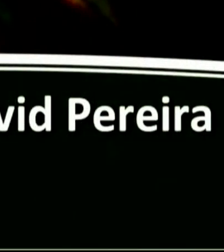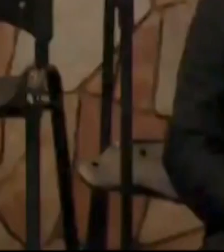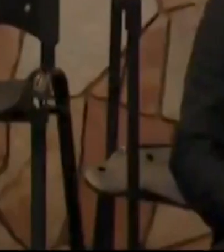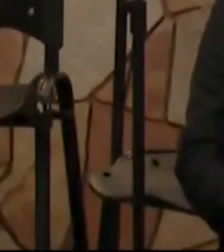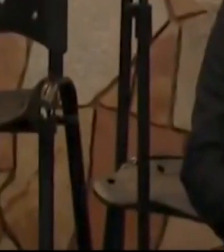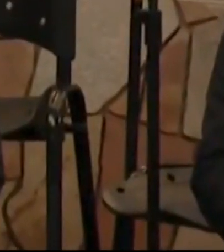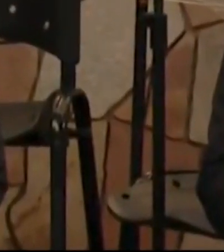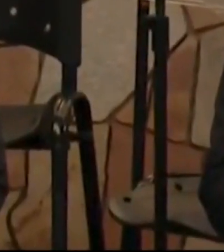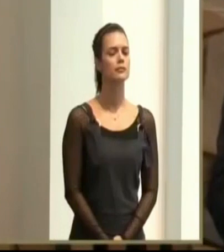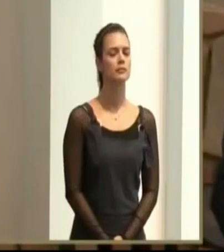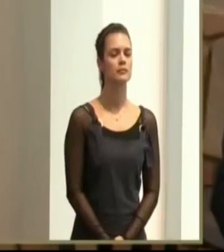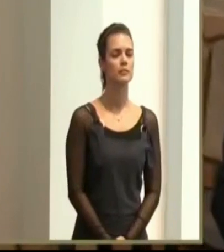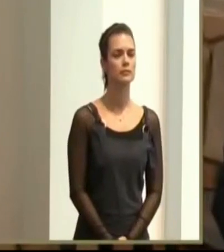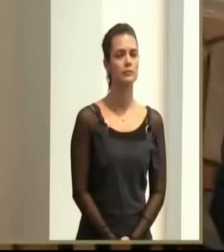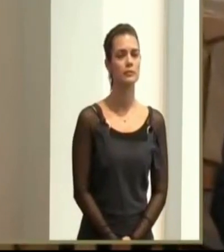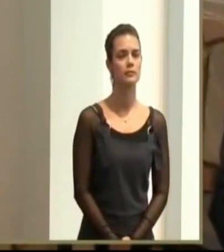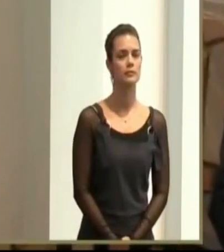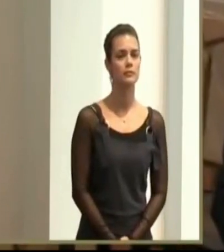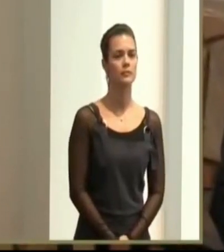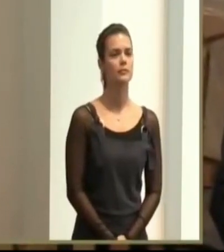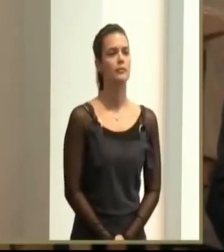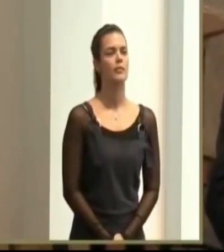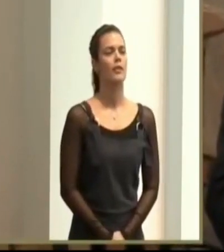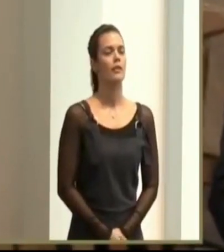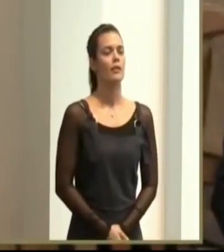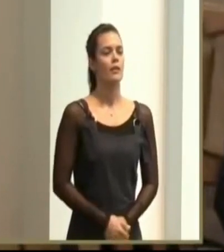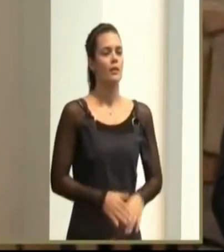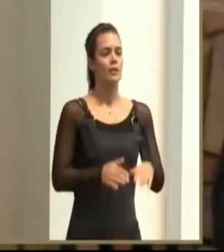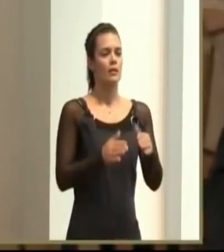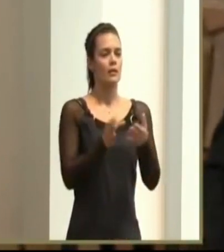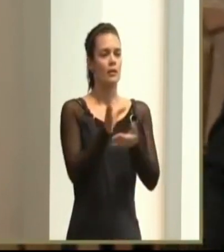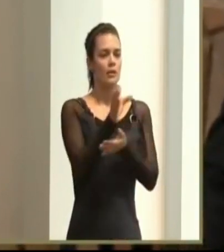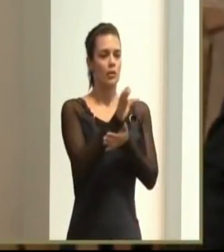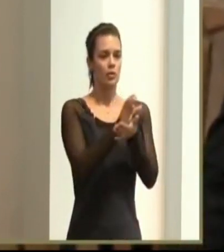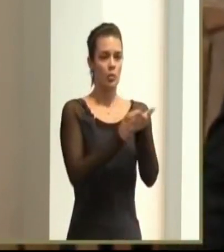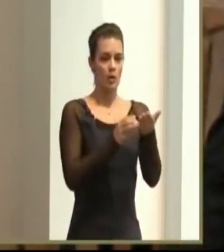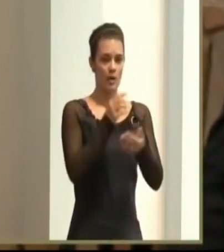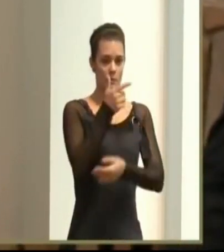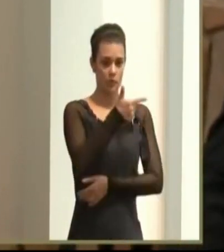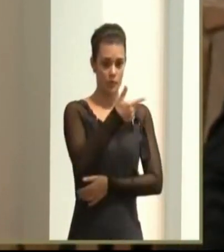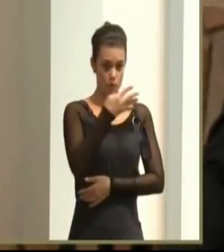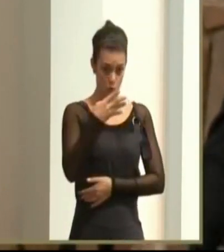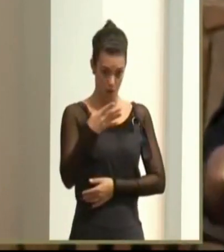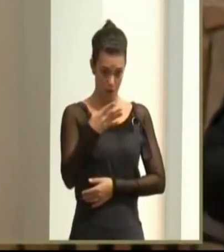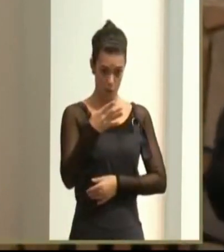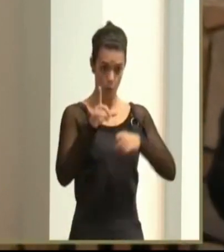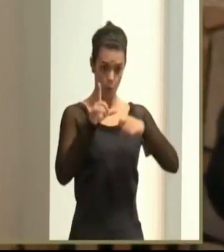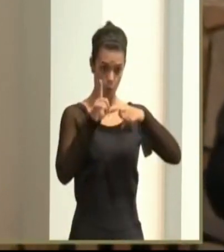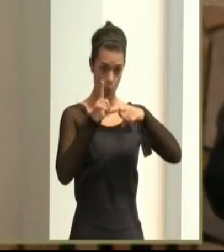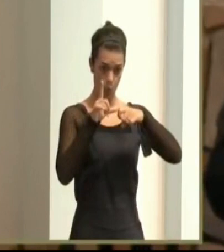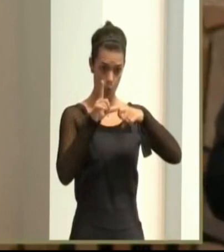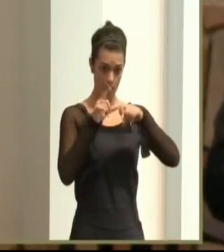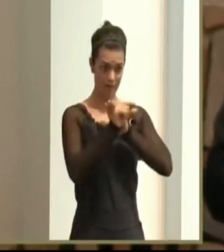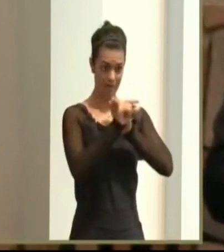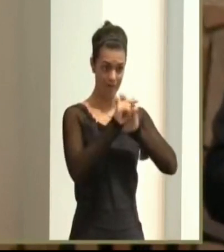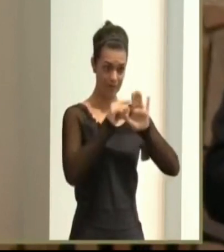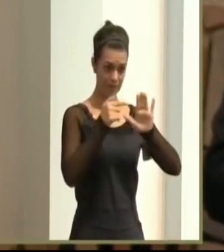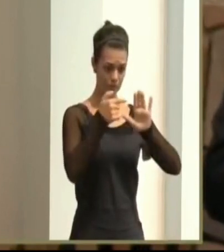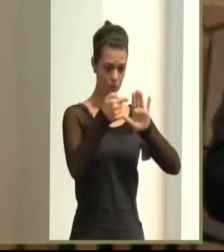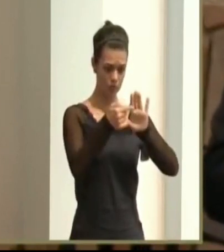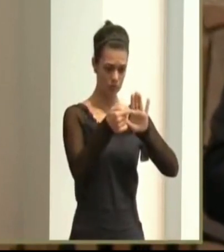A sequência dos fatos narrados no capítulo 24 de Lucas, o verso de número